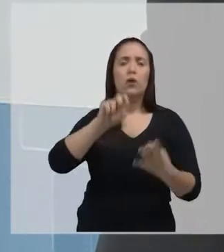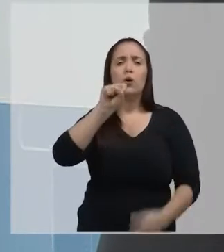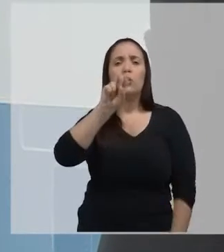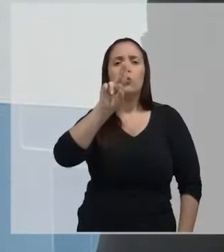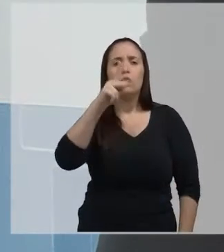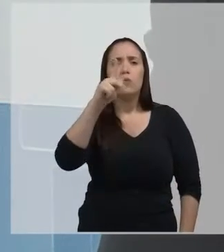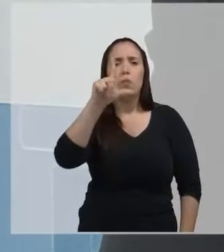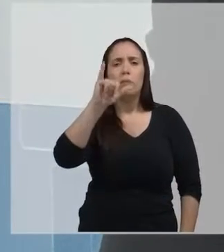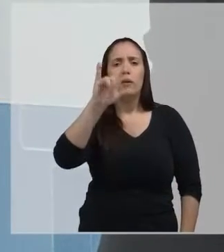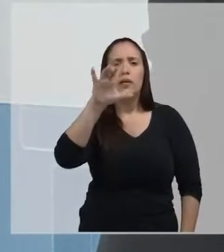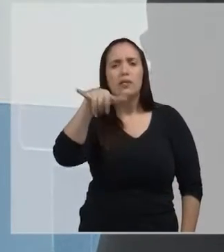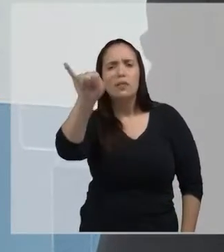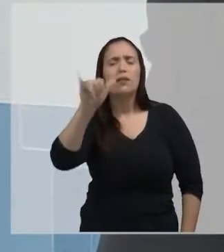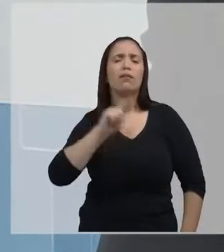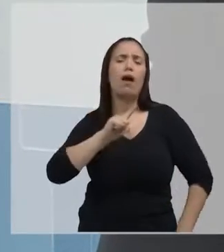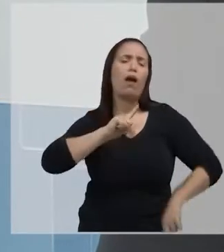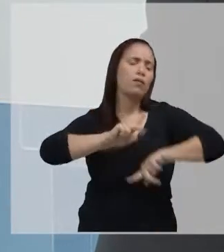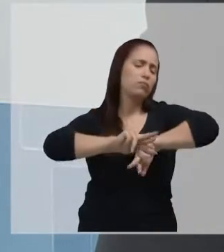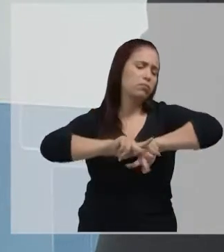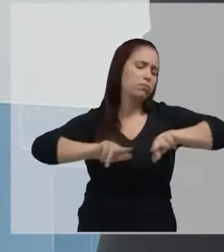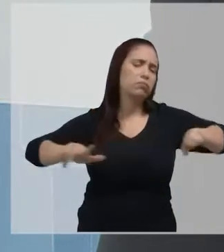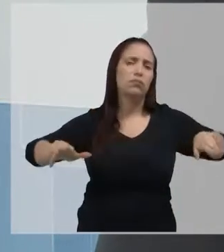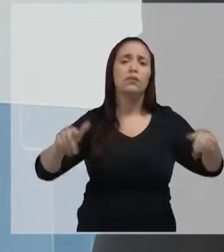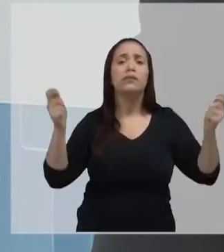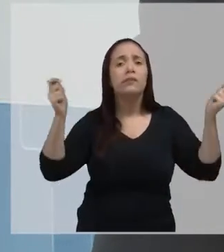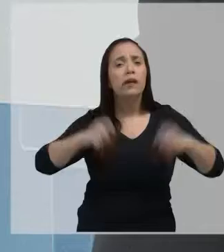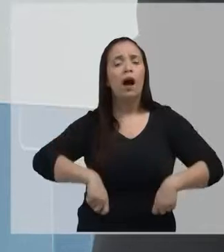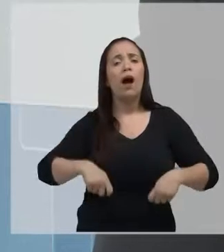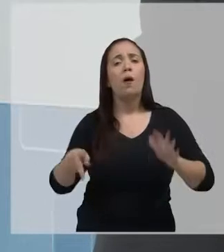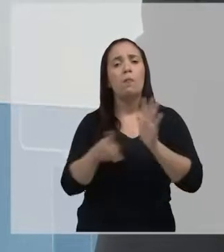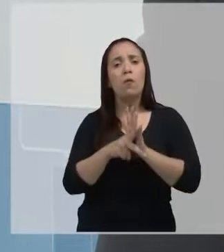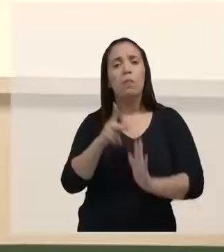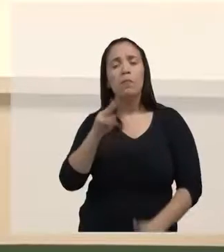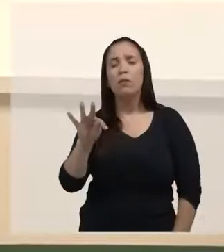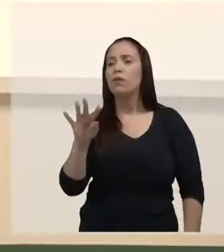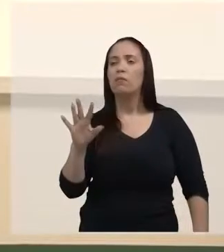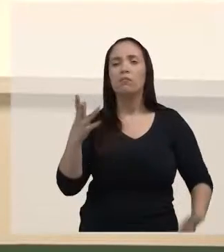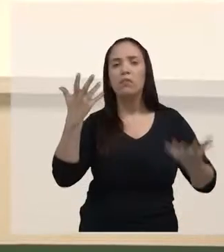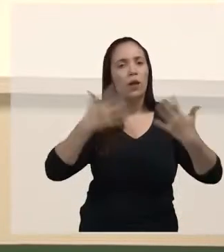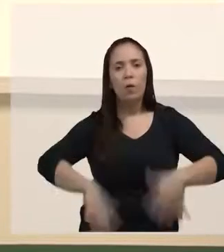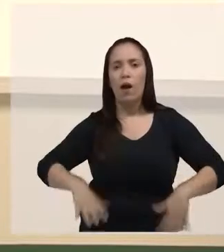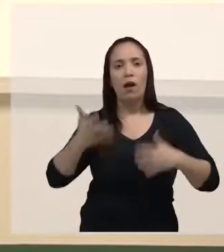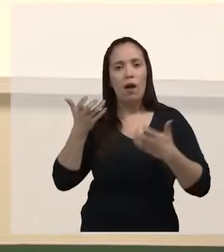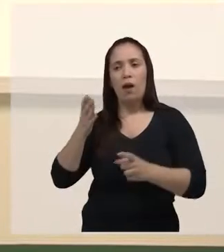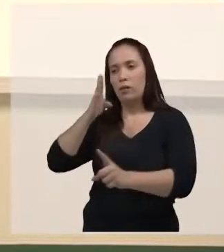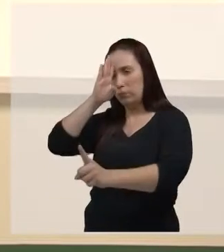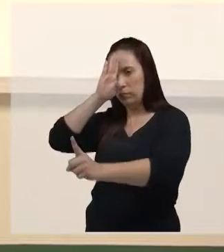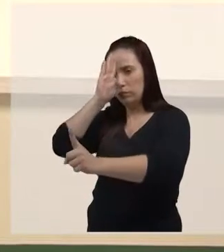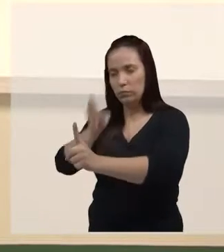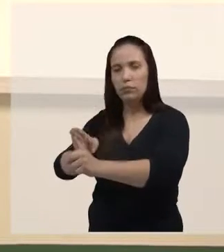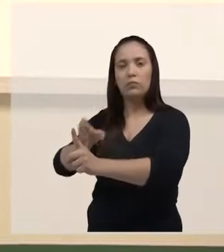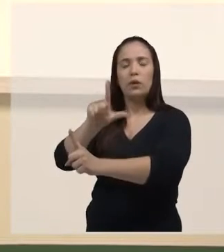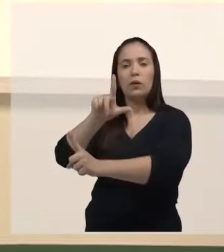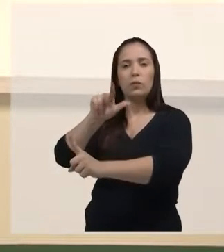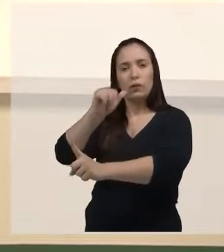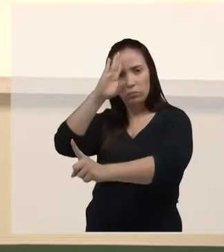Entre outros. Tem outros aí, tem vários outros, né? E parece que não existem, essas figuras não existem, né? São colocadas à margem. São